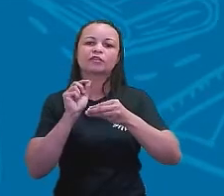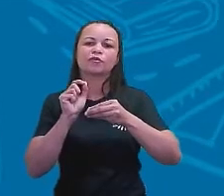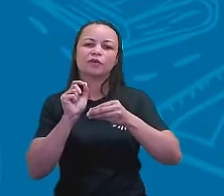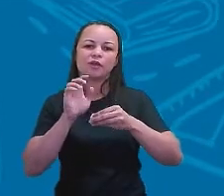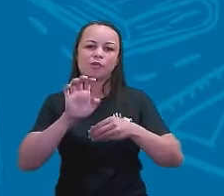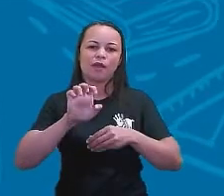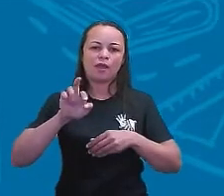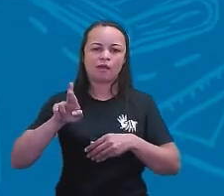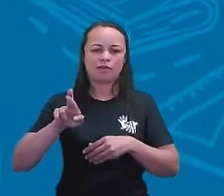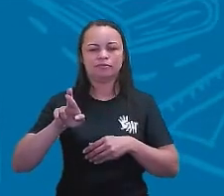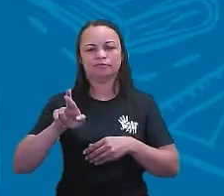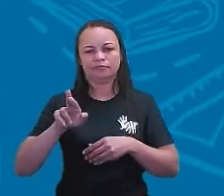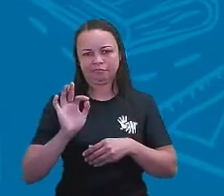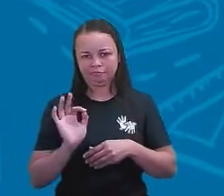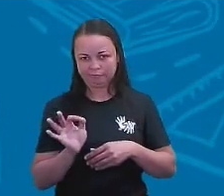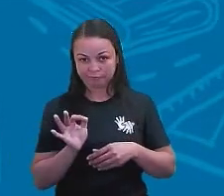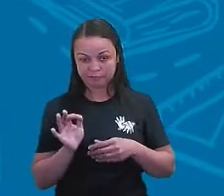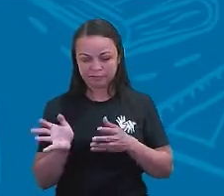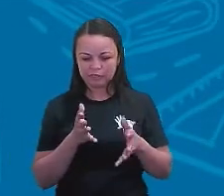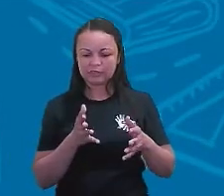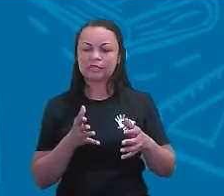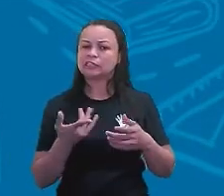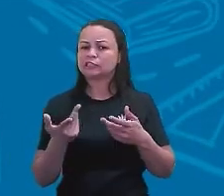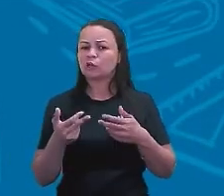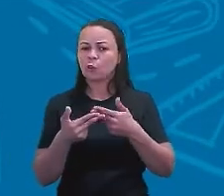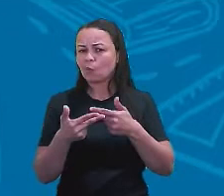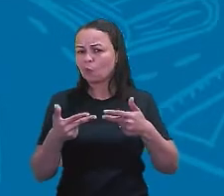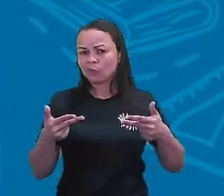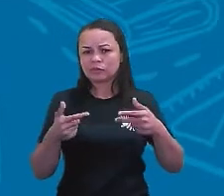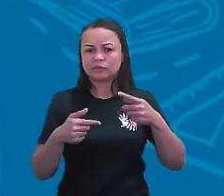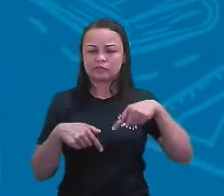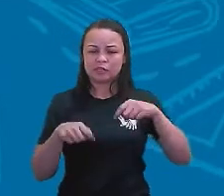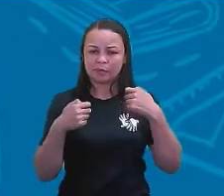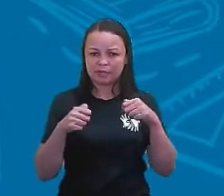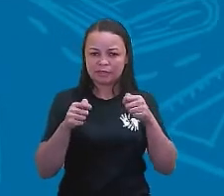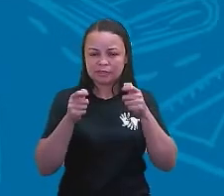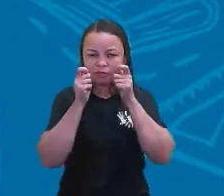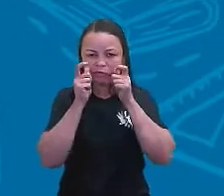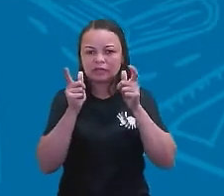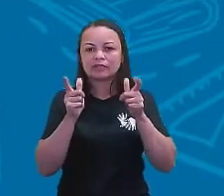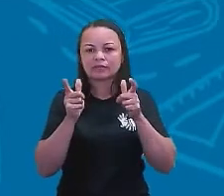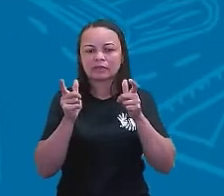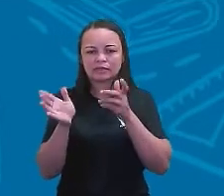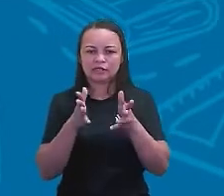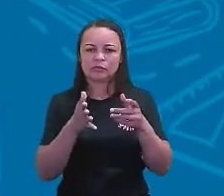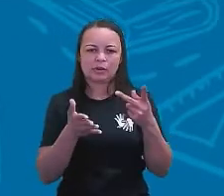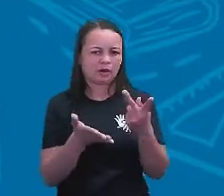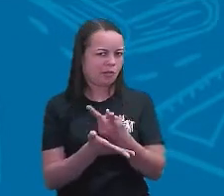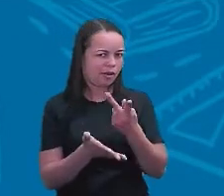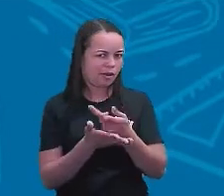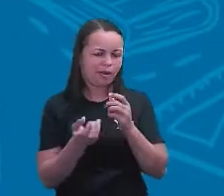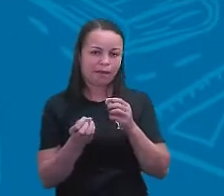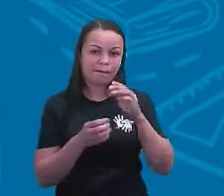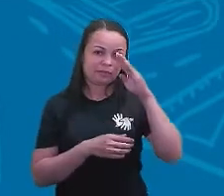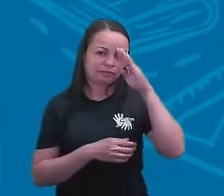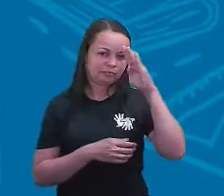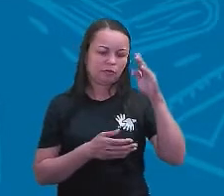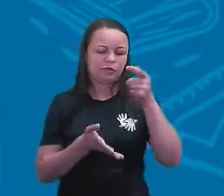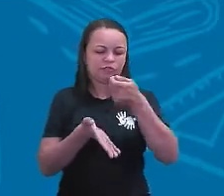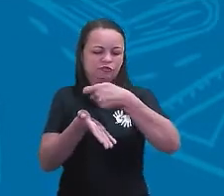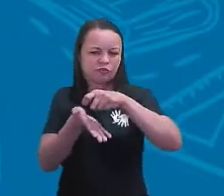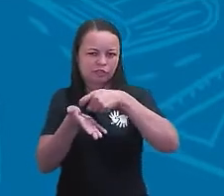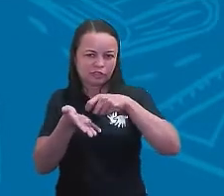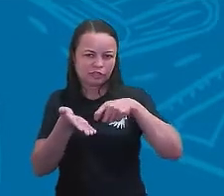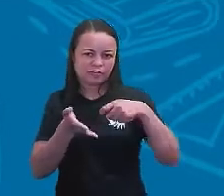Certo, gente? Então, são particularidades que a gente precisa ficar ligadinho para não errar, principalmente quando a gente for